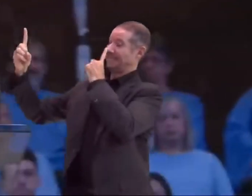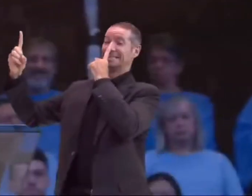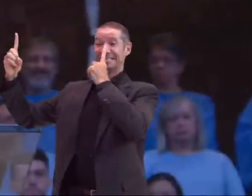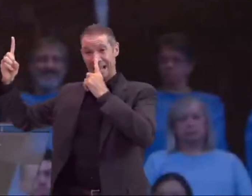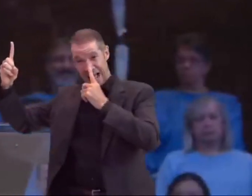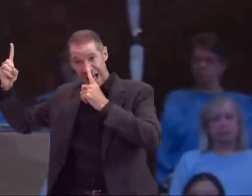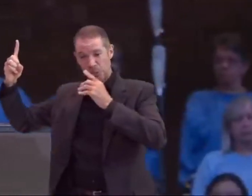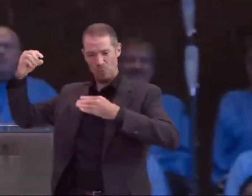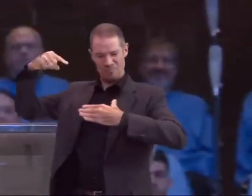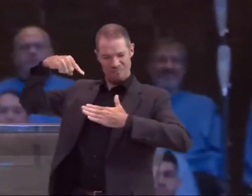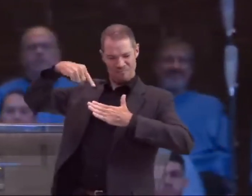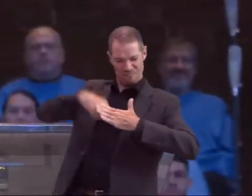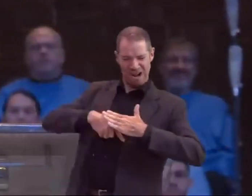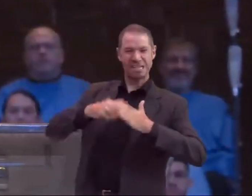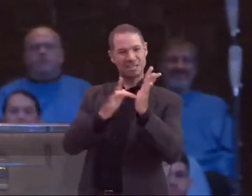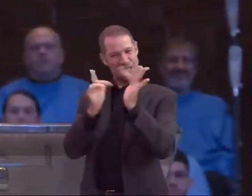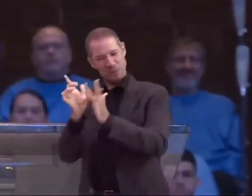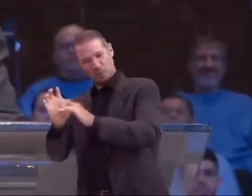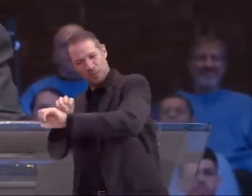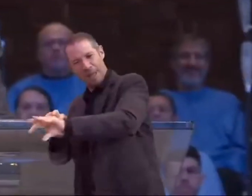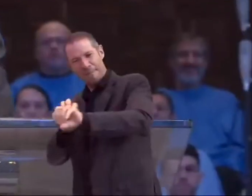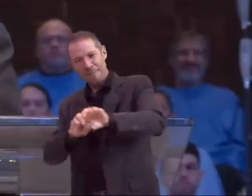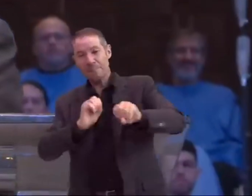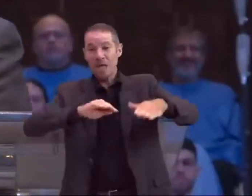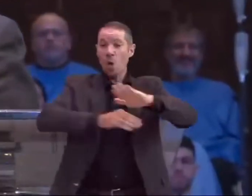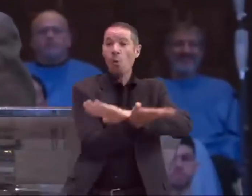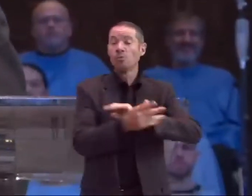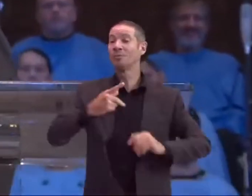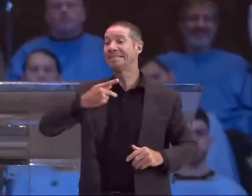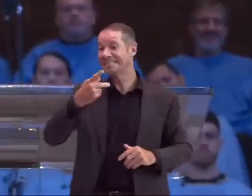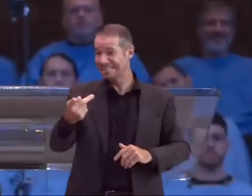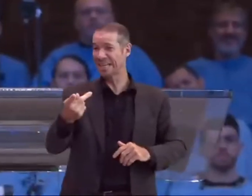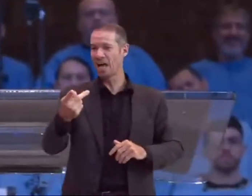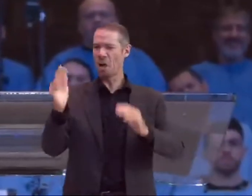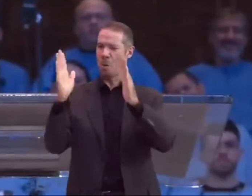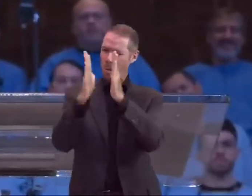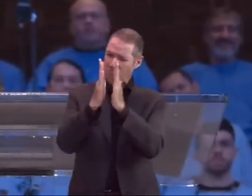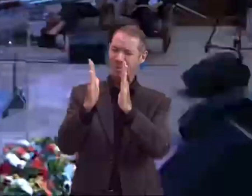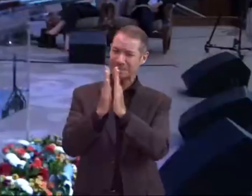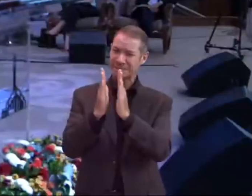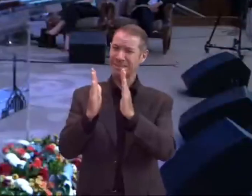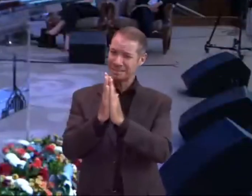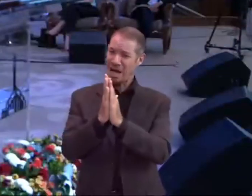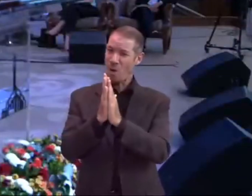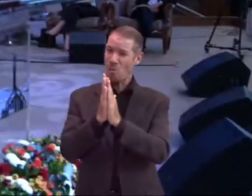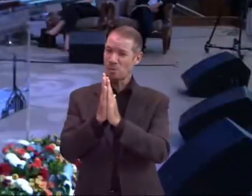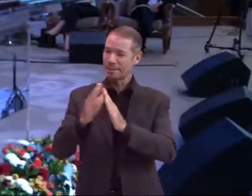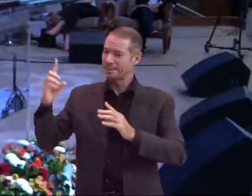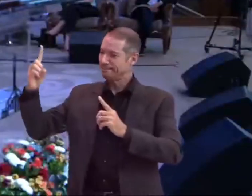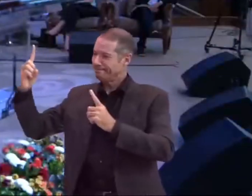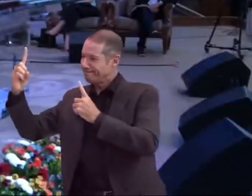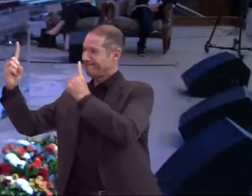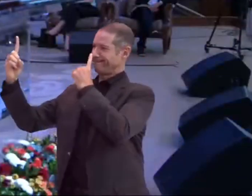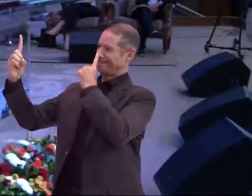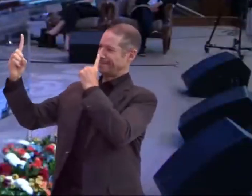desta intimidade que Jesus está falando. Eu costumo dizer que a oração, nessa